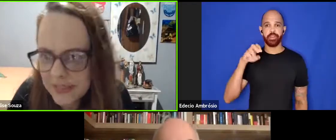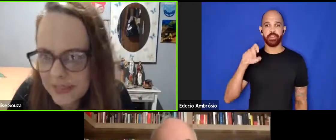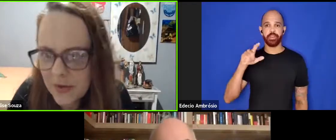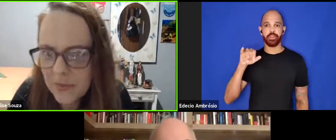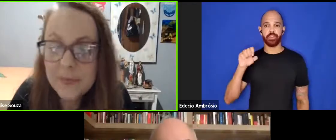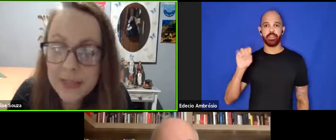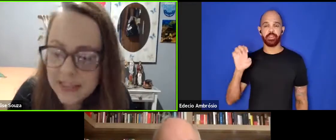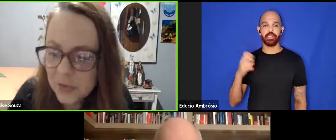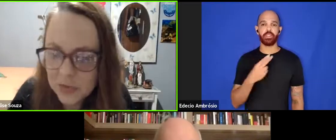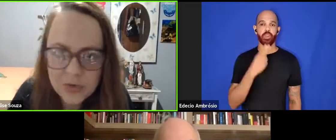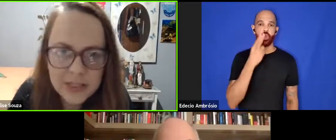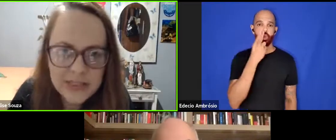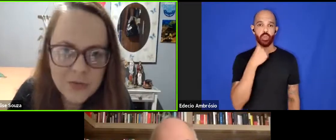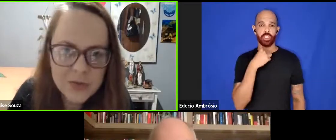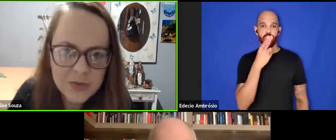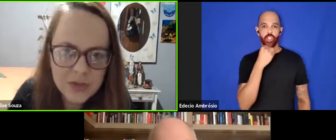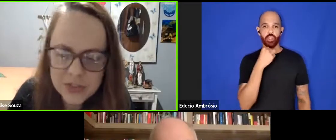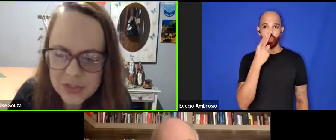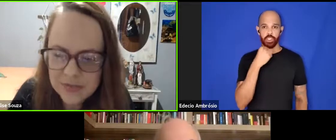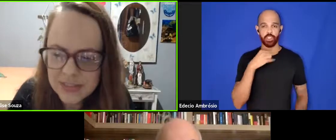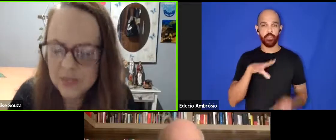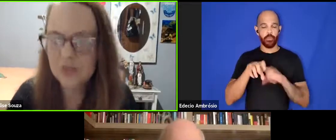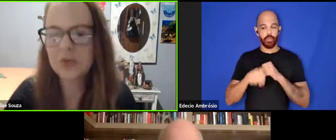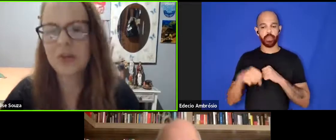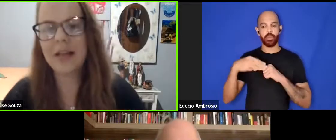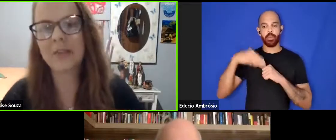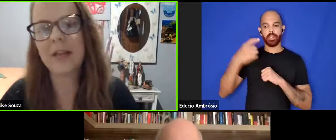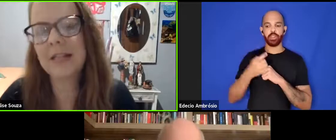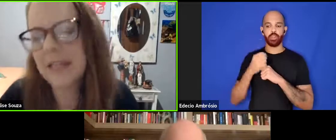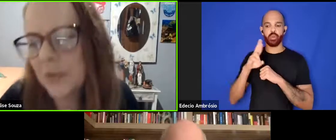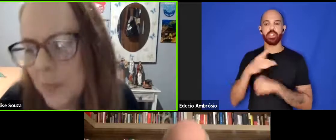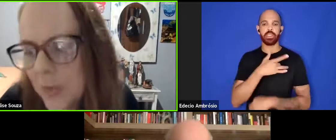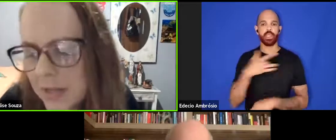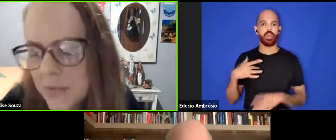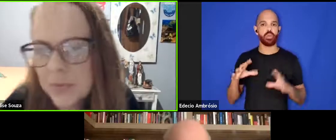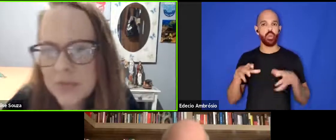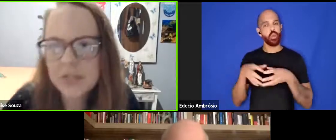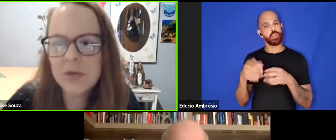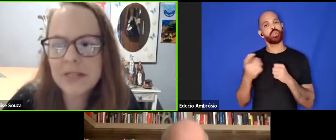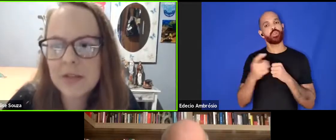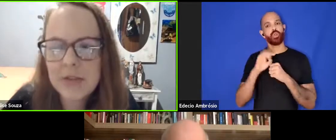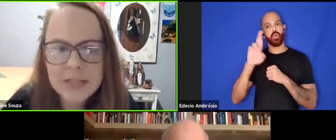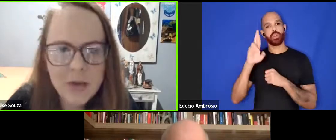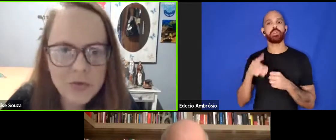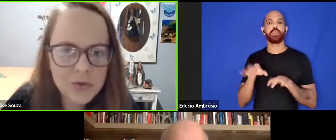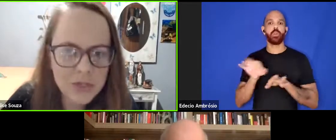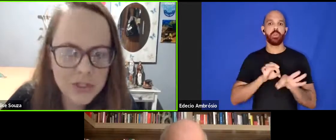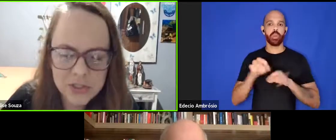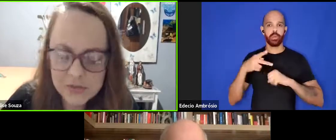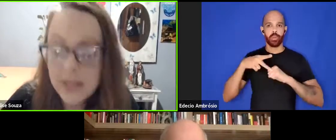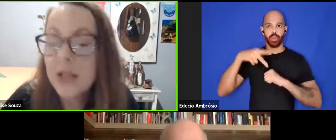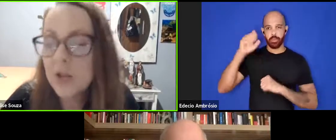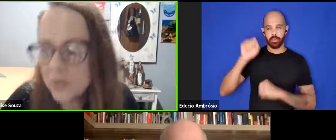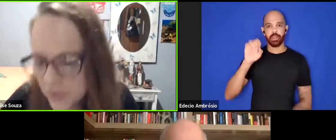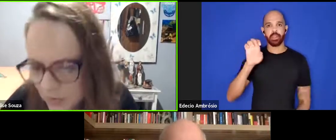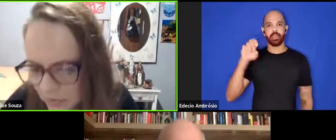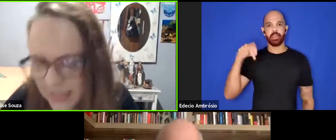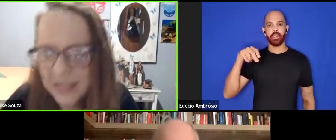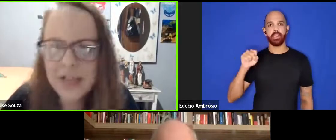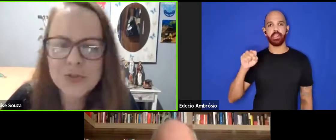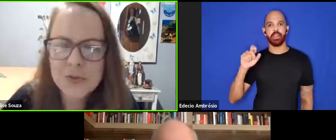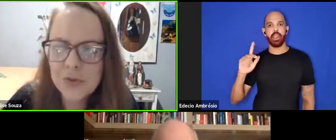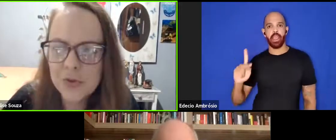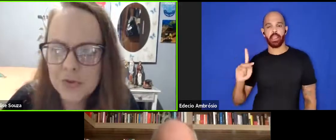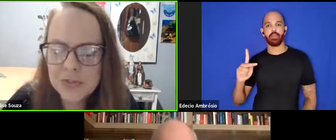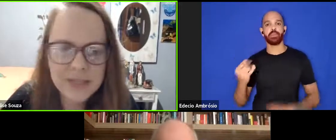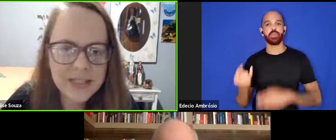de formação, mestre e doutora em saúde coletiva, sendo doutorado realizado no programa de pós-graduação em saúde coletiva do Instituto